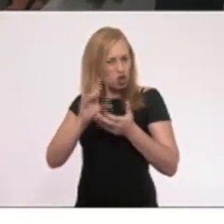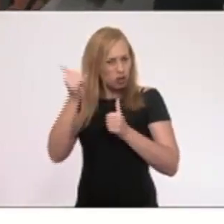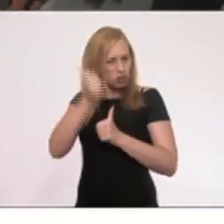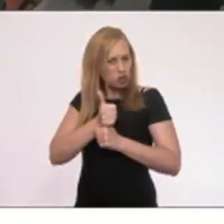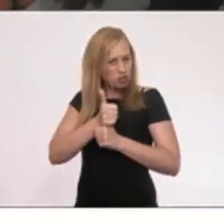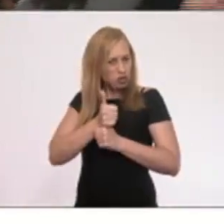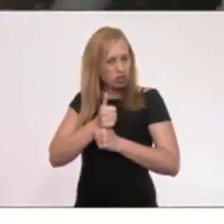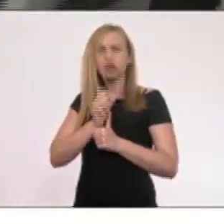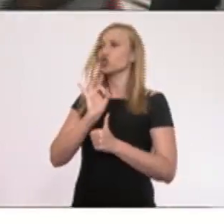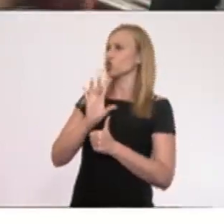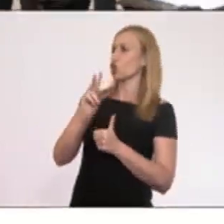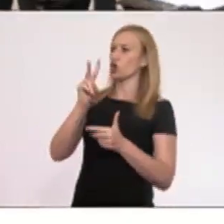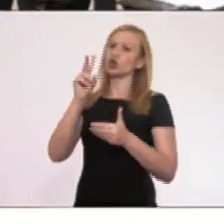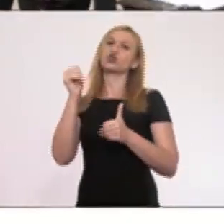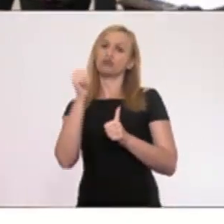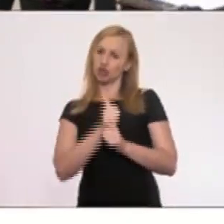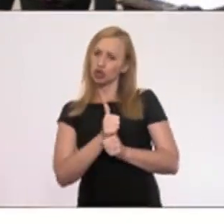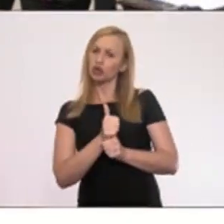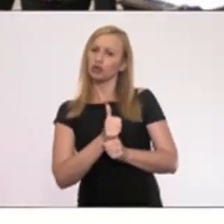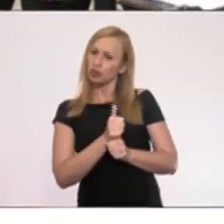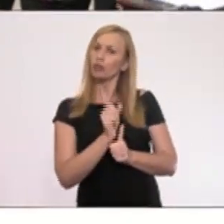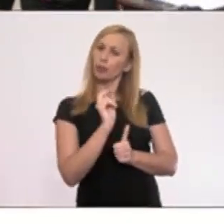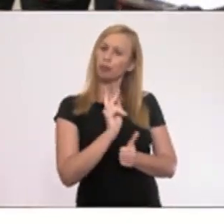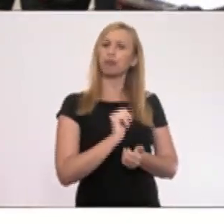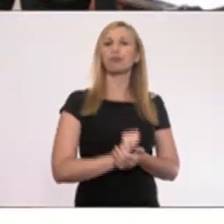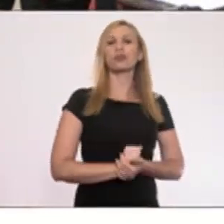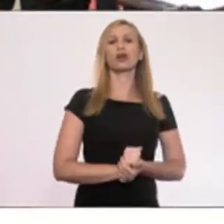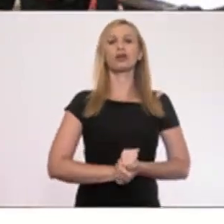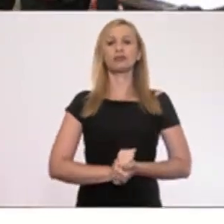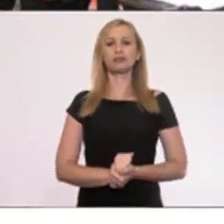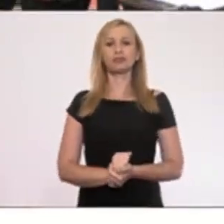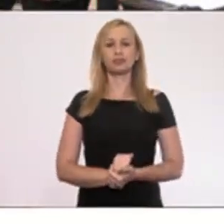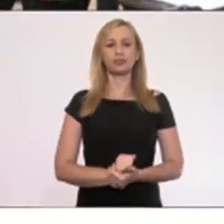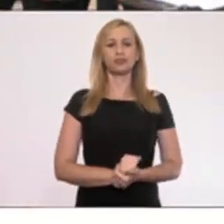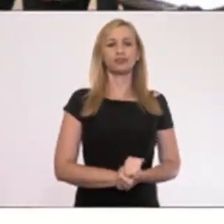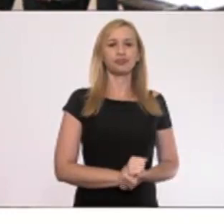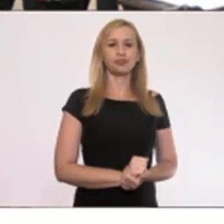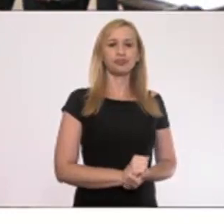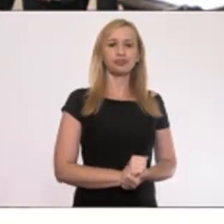substitutivos? O substitutivo. Apenas o substitutivo.